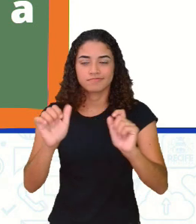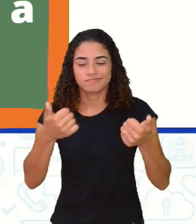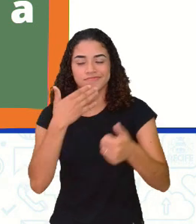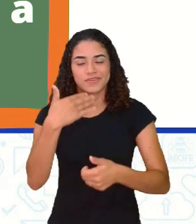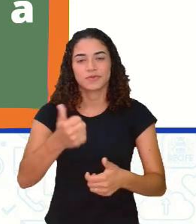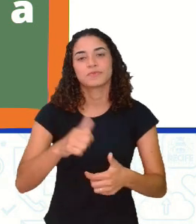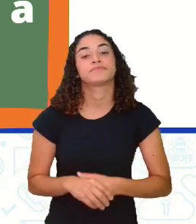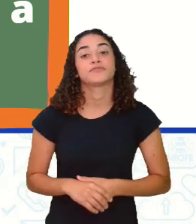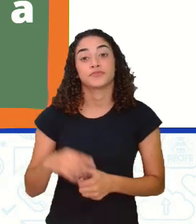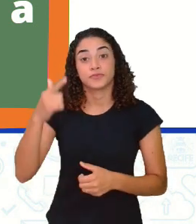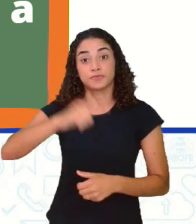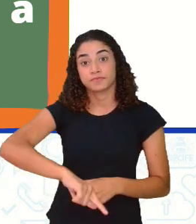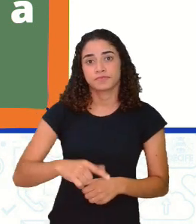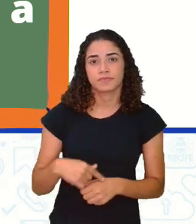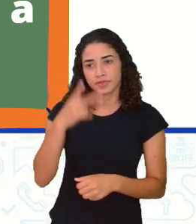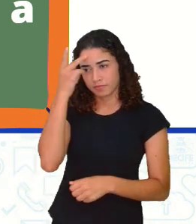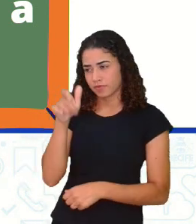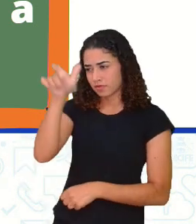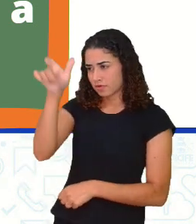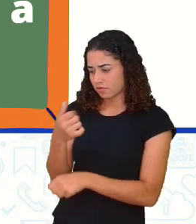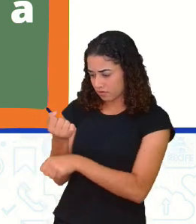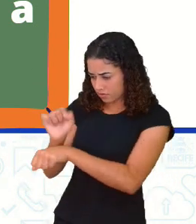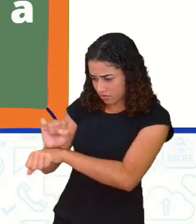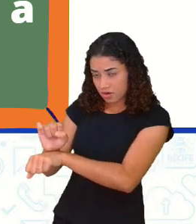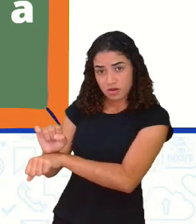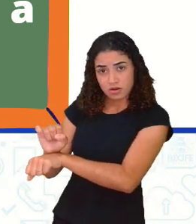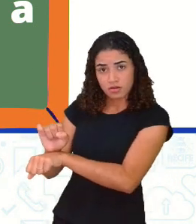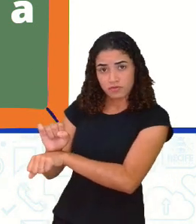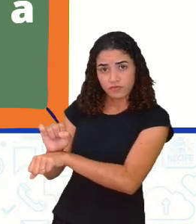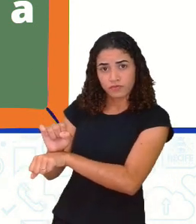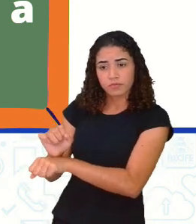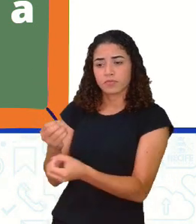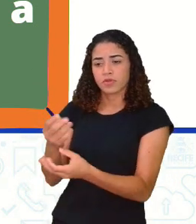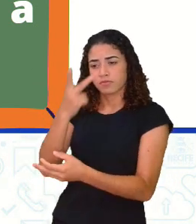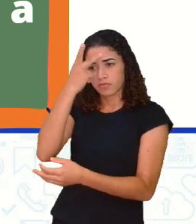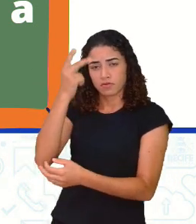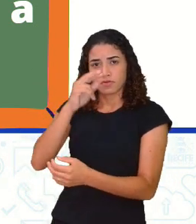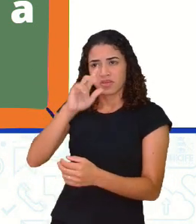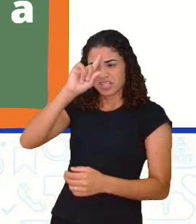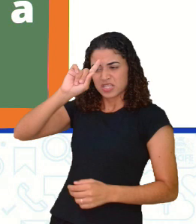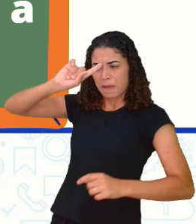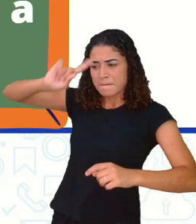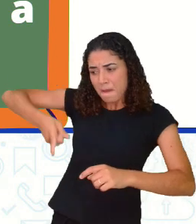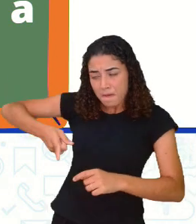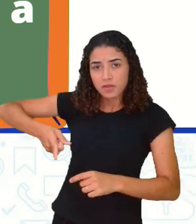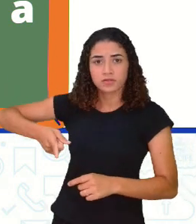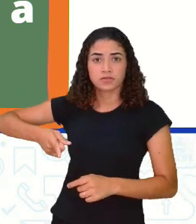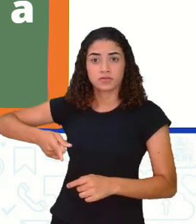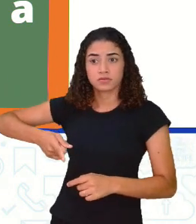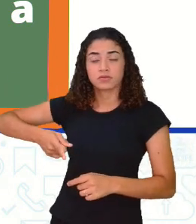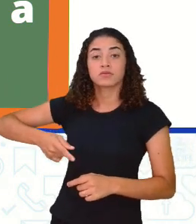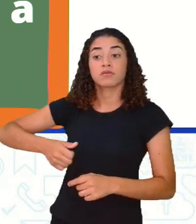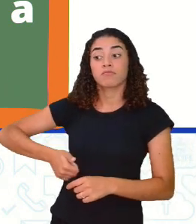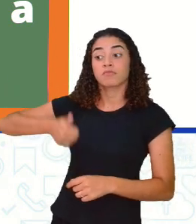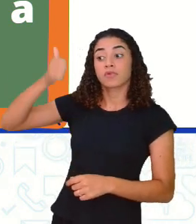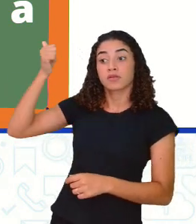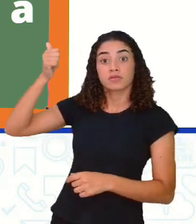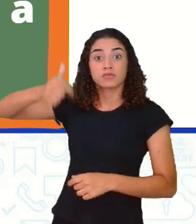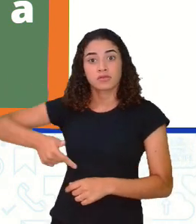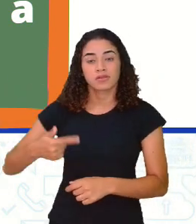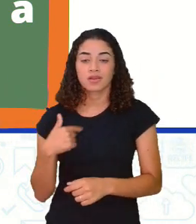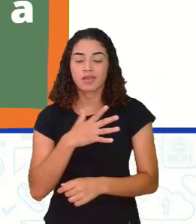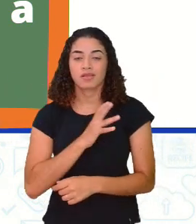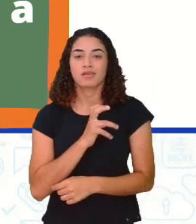Pronto, obrigada. Aquele que é feito escravo por uma força maior do que a sua, ama a liberdade e